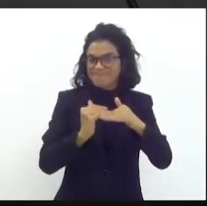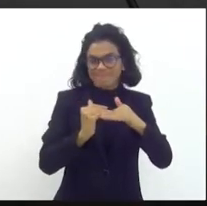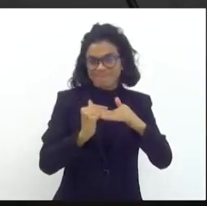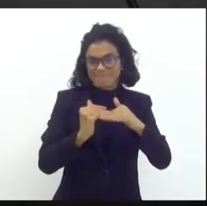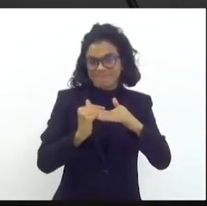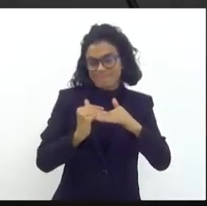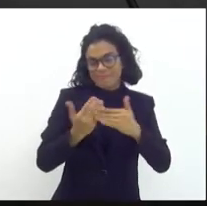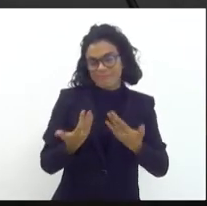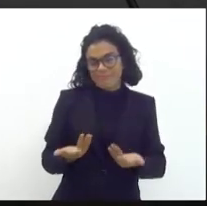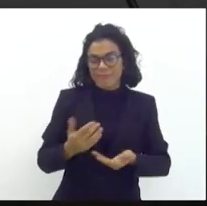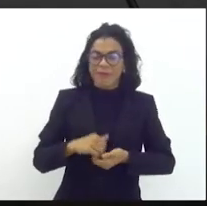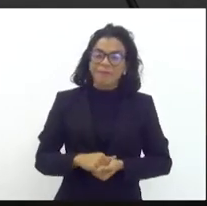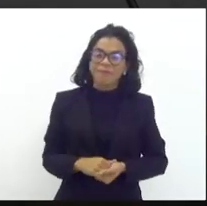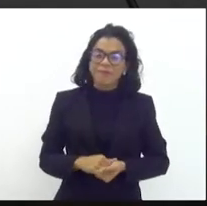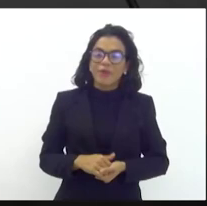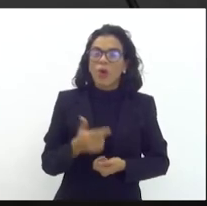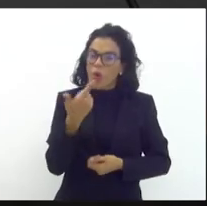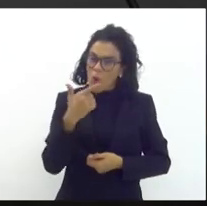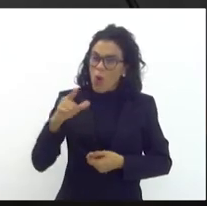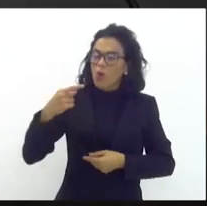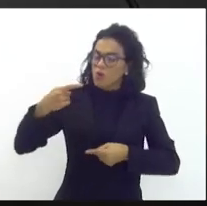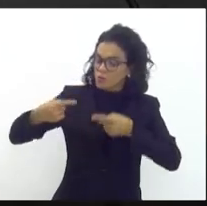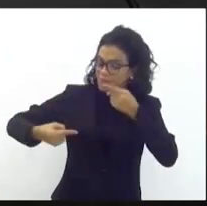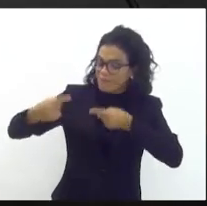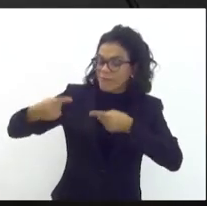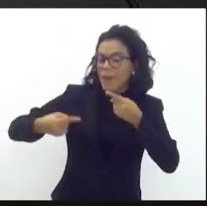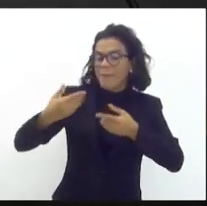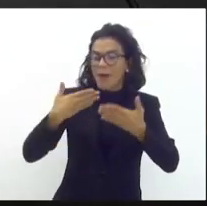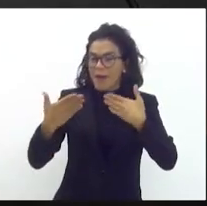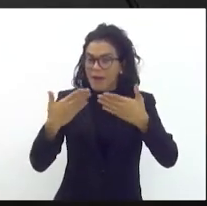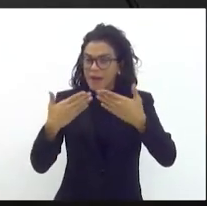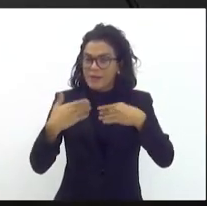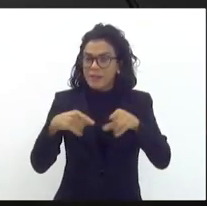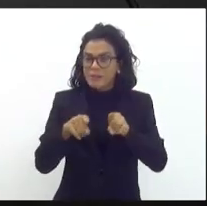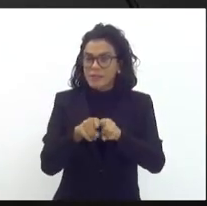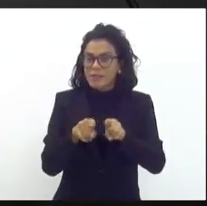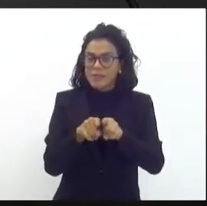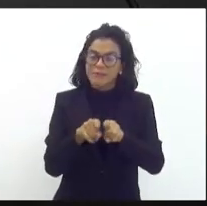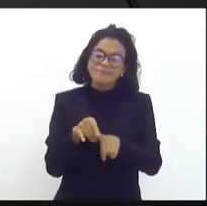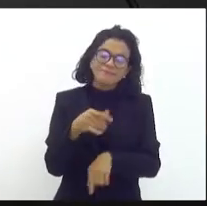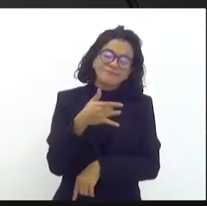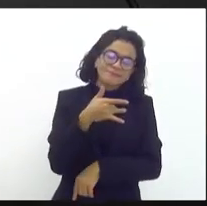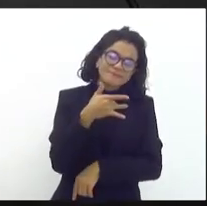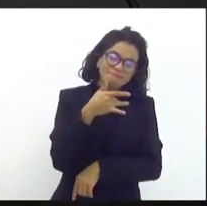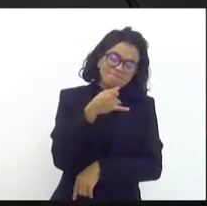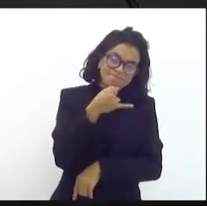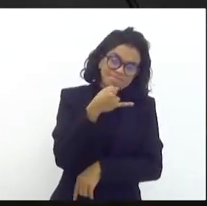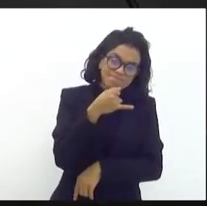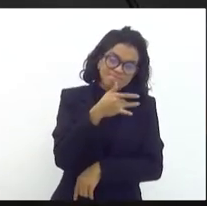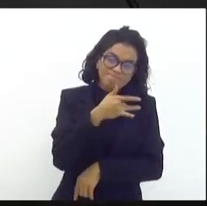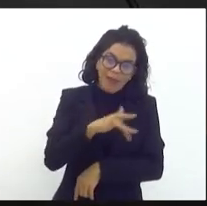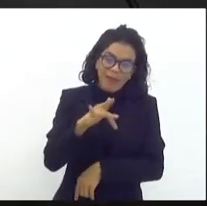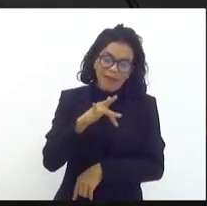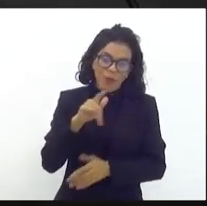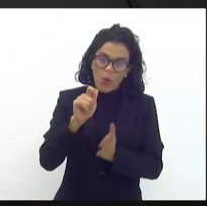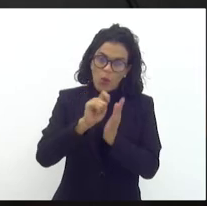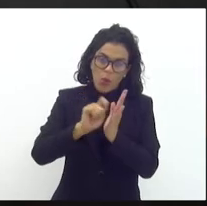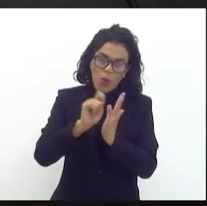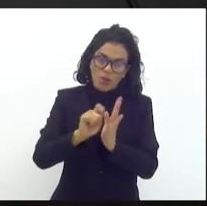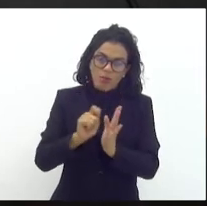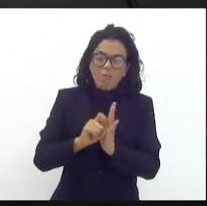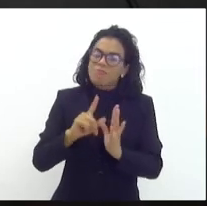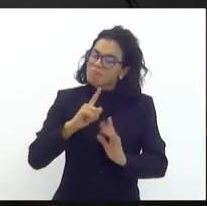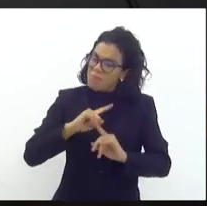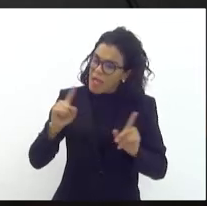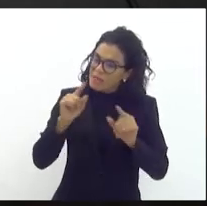então assim e outro debate que eu queria fazer eu eu não eu eu pena que eu não anotei quem falou isso mas aquilo me